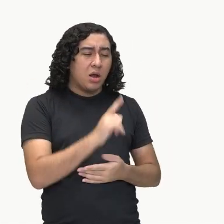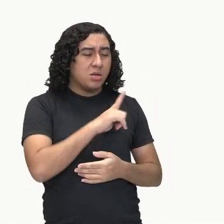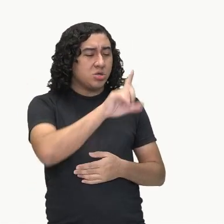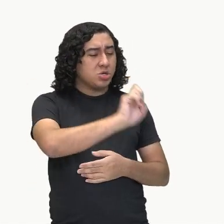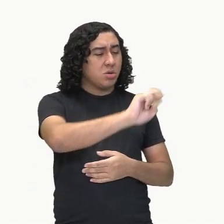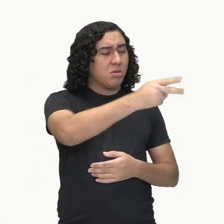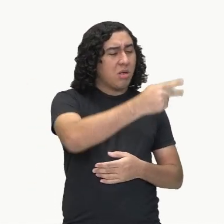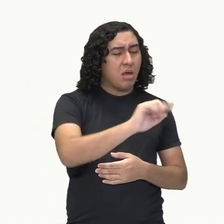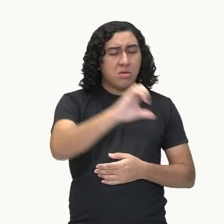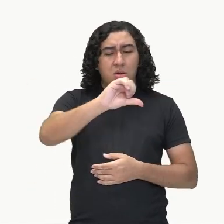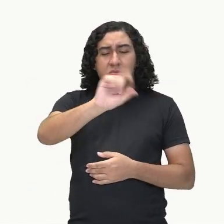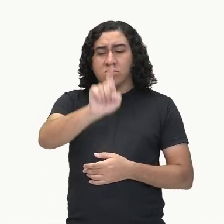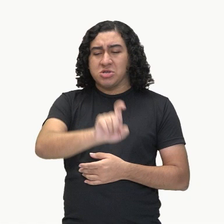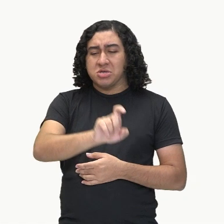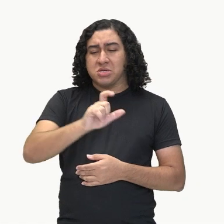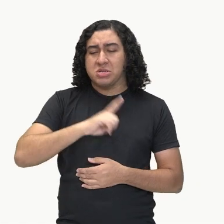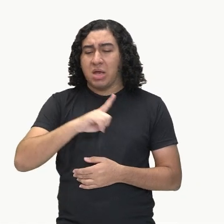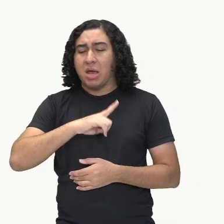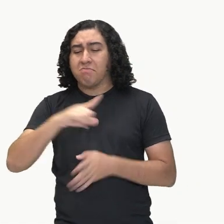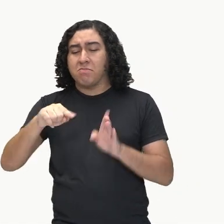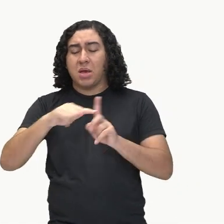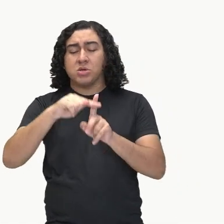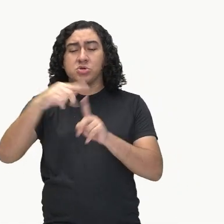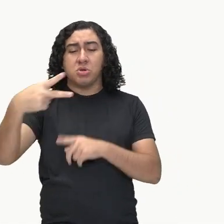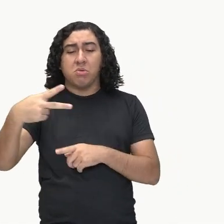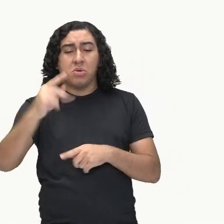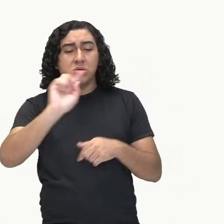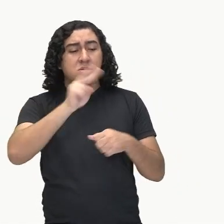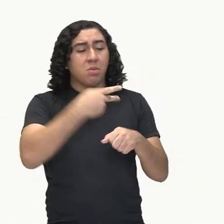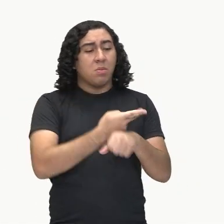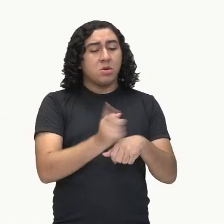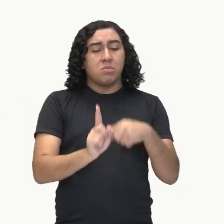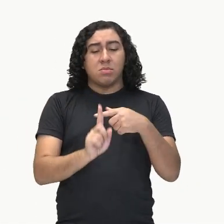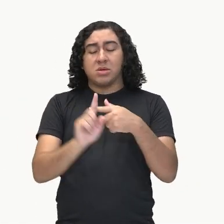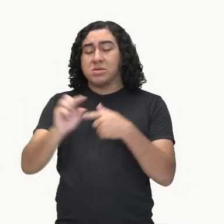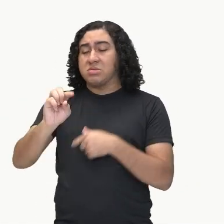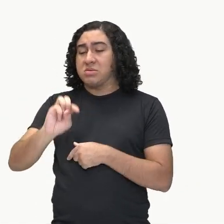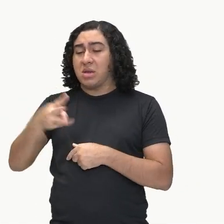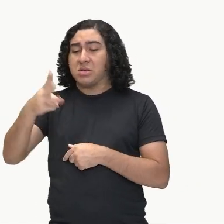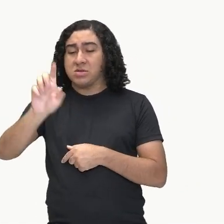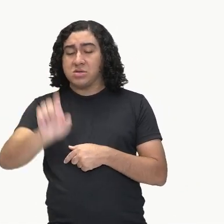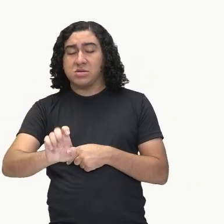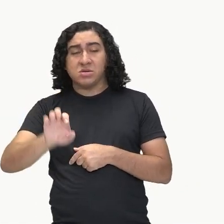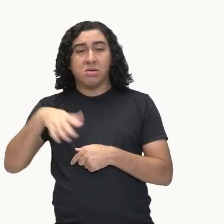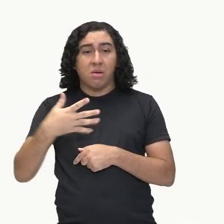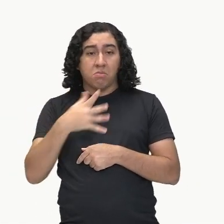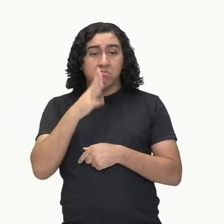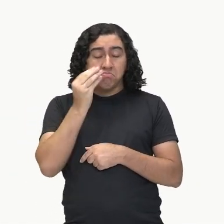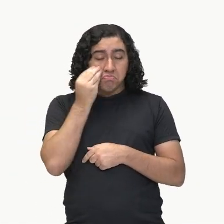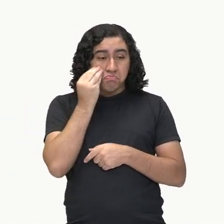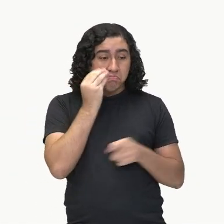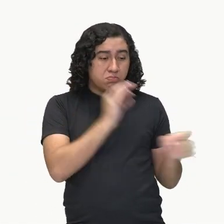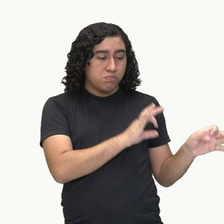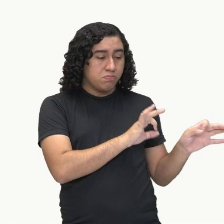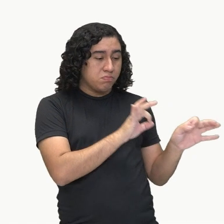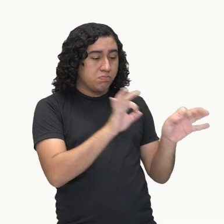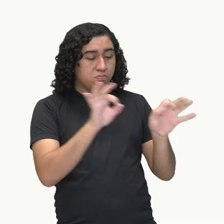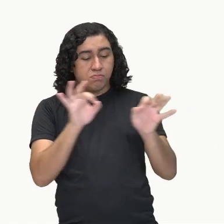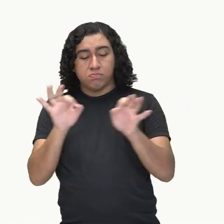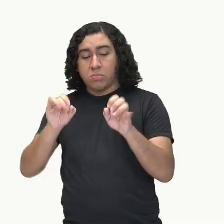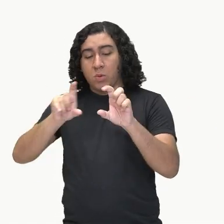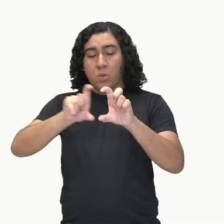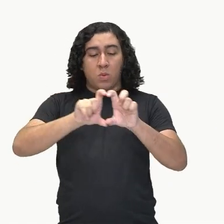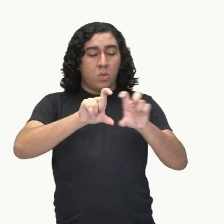quadrado, é 9x, aparece o mais 2, depois vem o 3x. Olhando assim, escrito numa linha